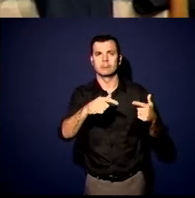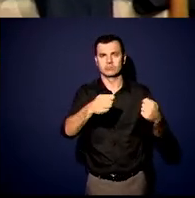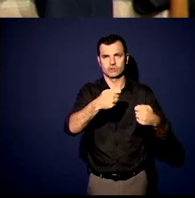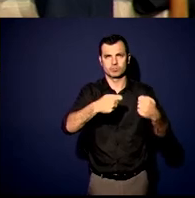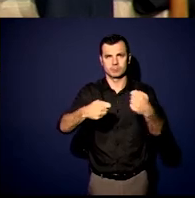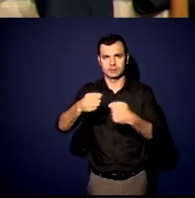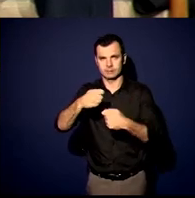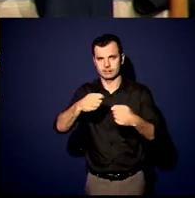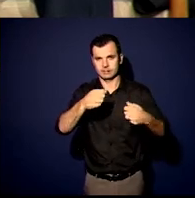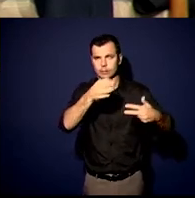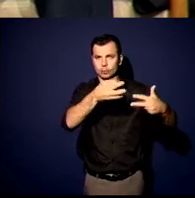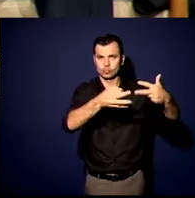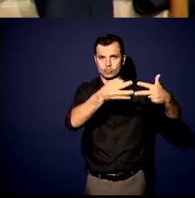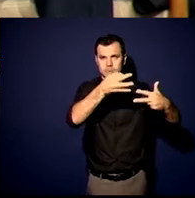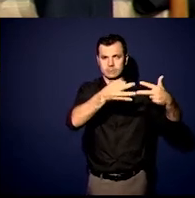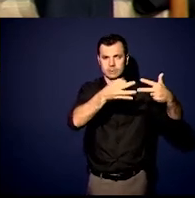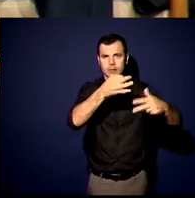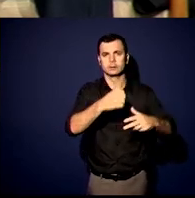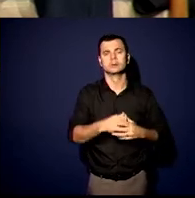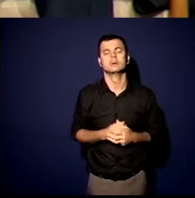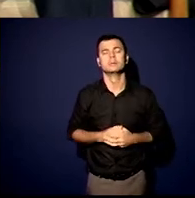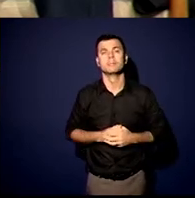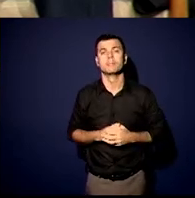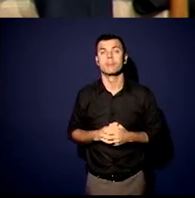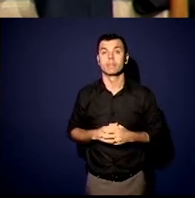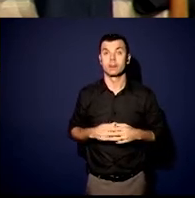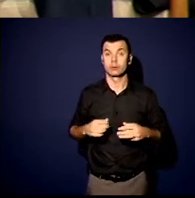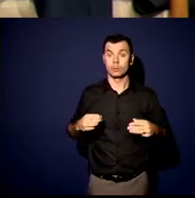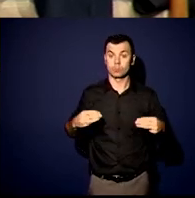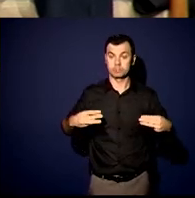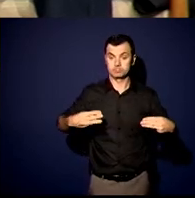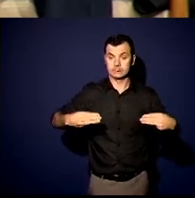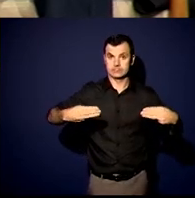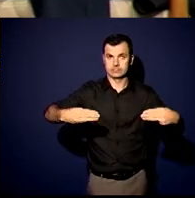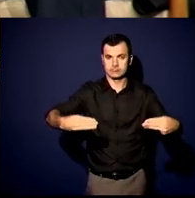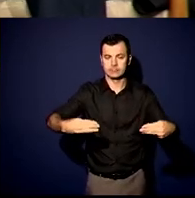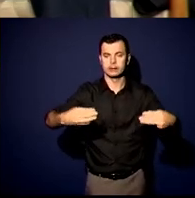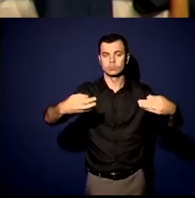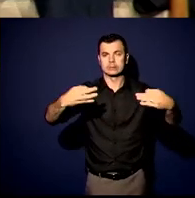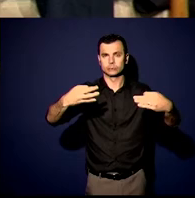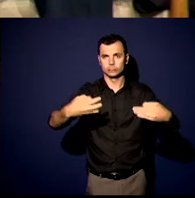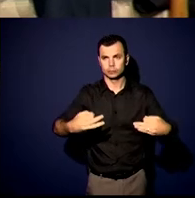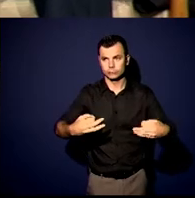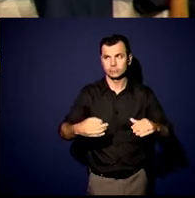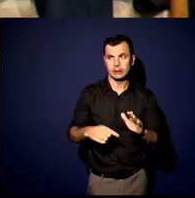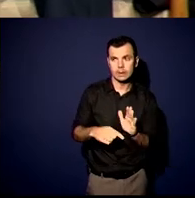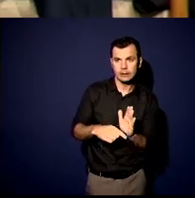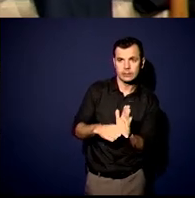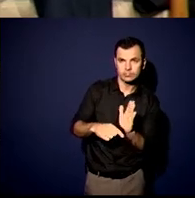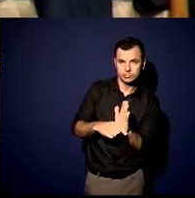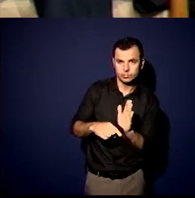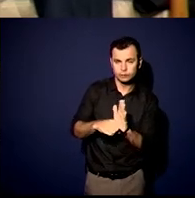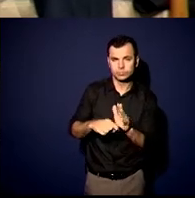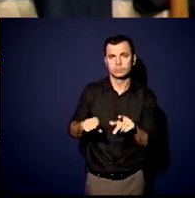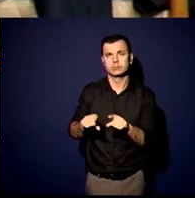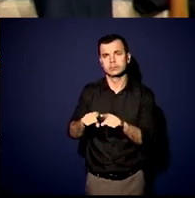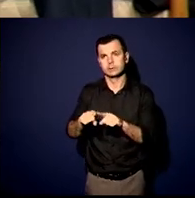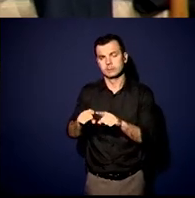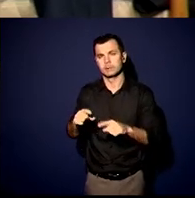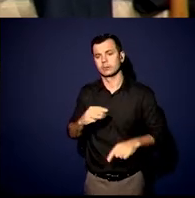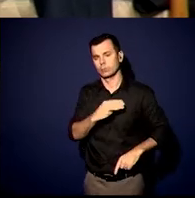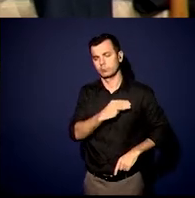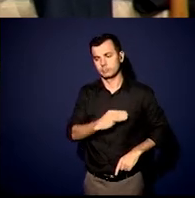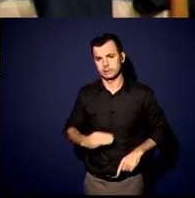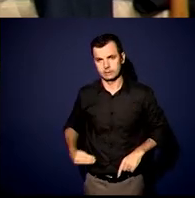administração do Judiciário Qual é a colaboração do Ministério da Justiça pode evidentemente junto com o ministro de relações institucionais